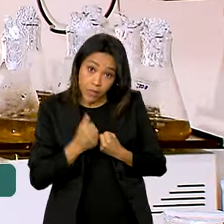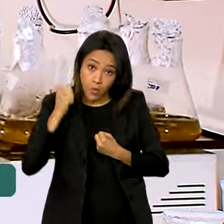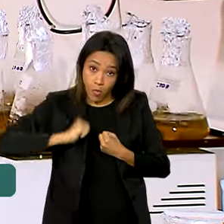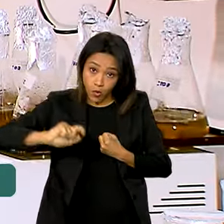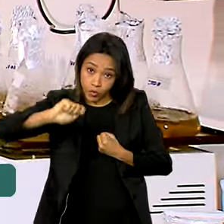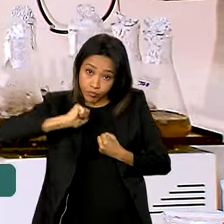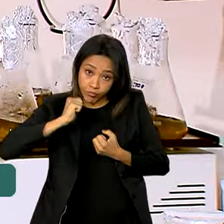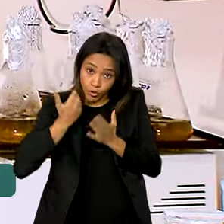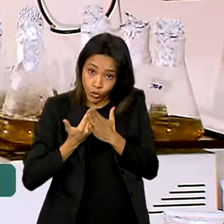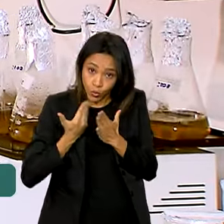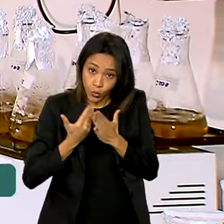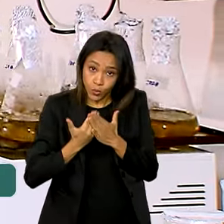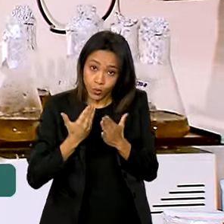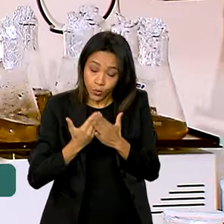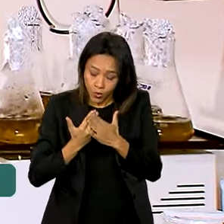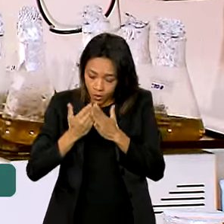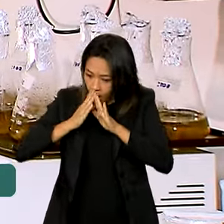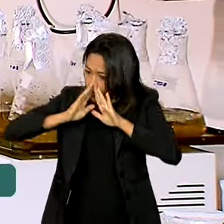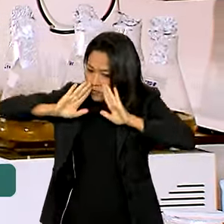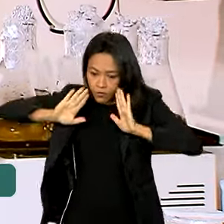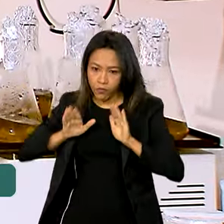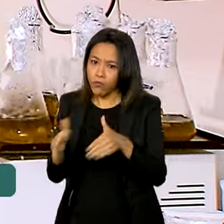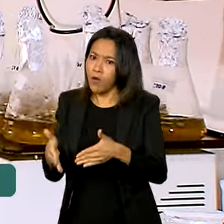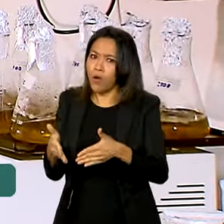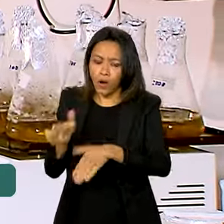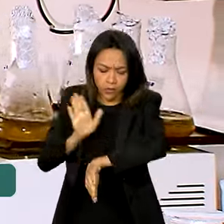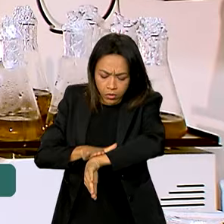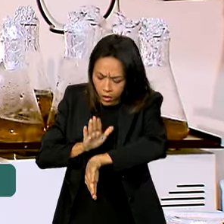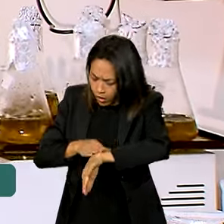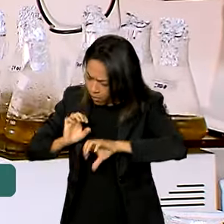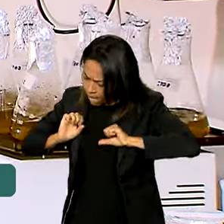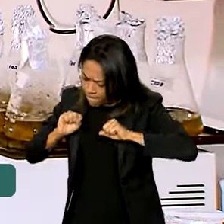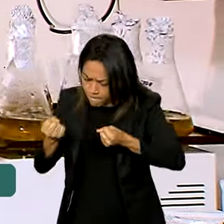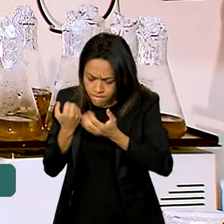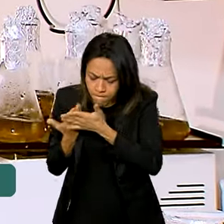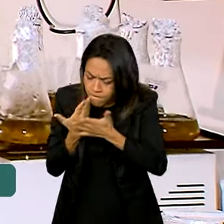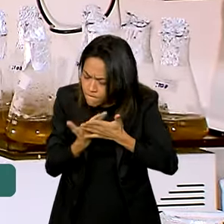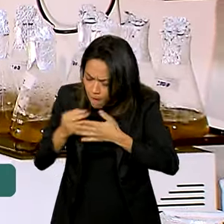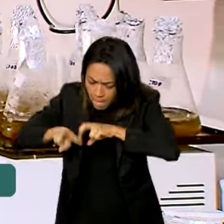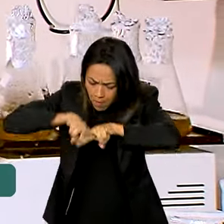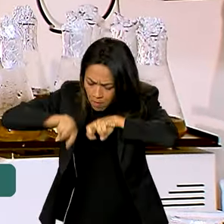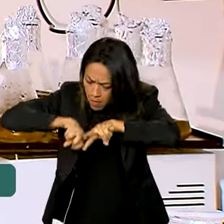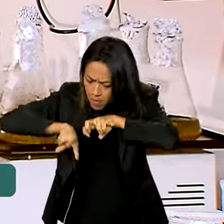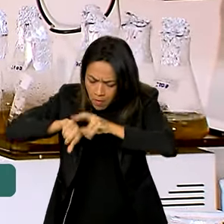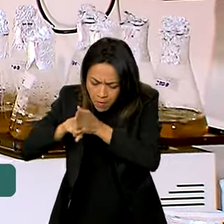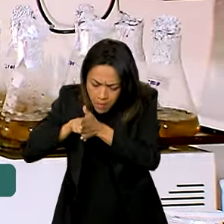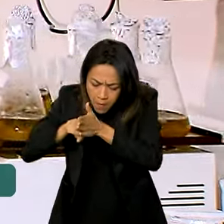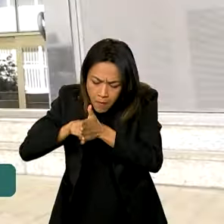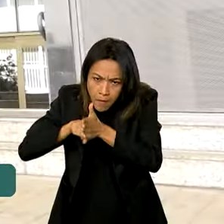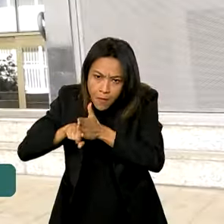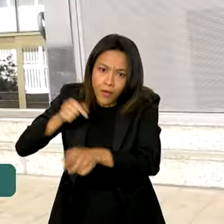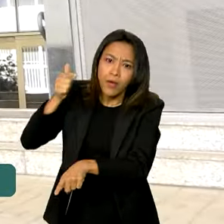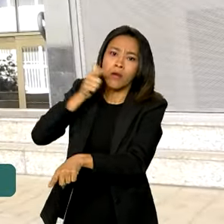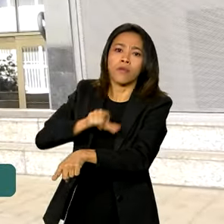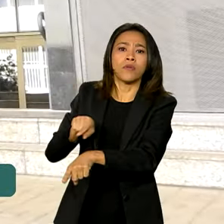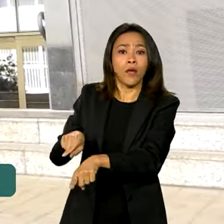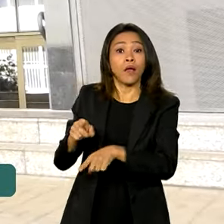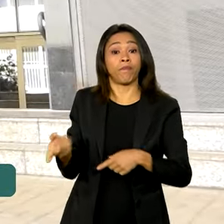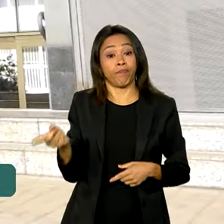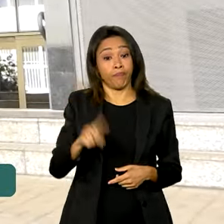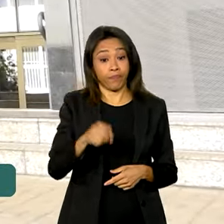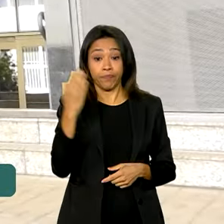você pode dedicar seu tempo e seu tempo para poder dedicar exclusivamente para a pesquisa, né? A